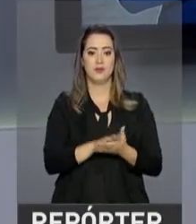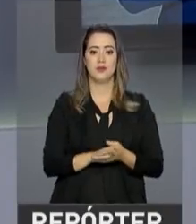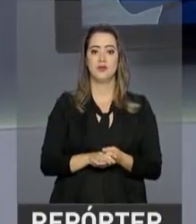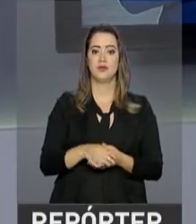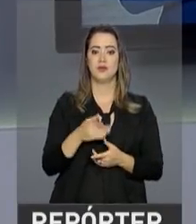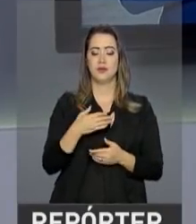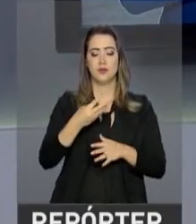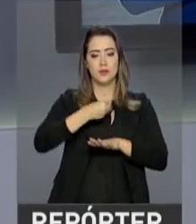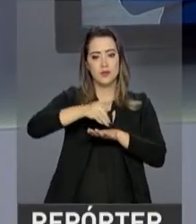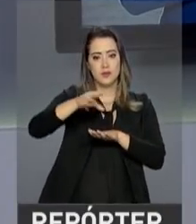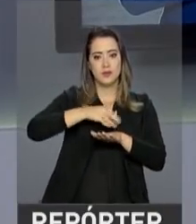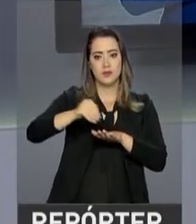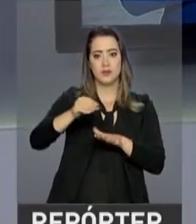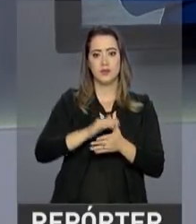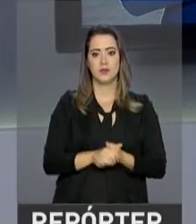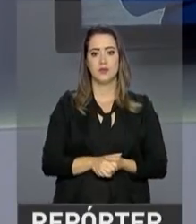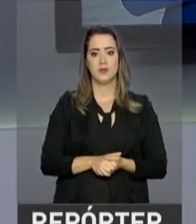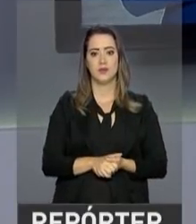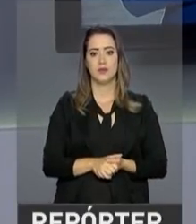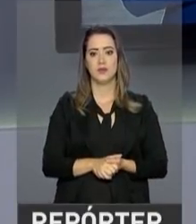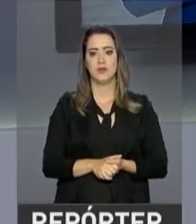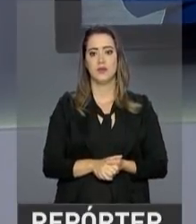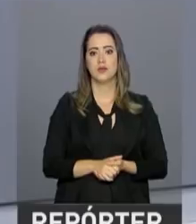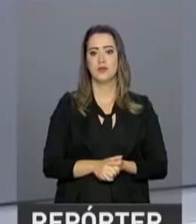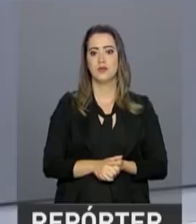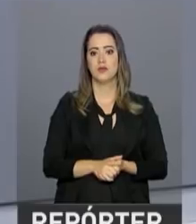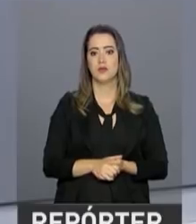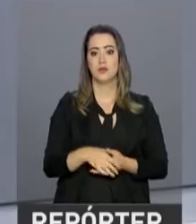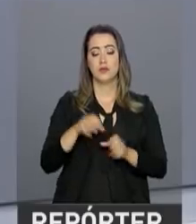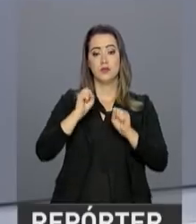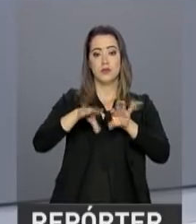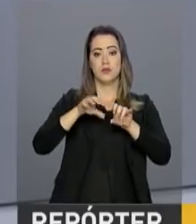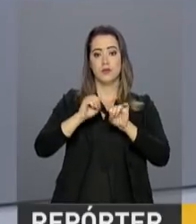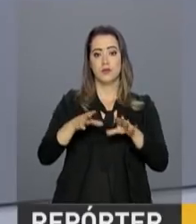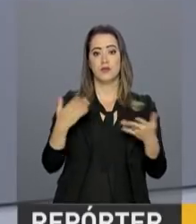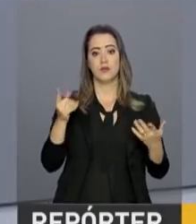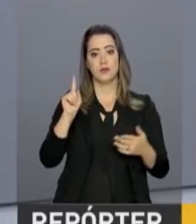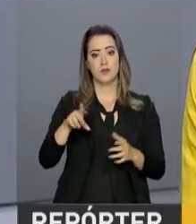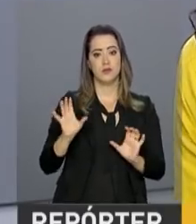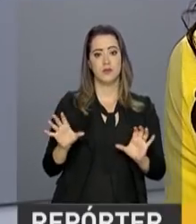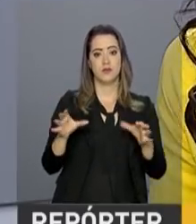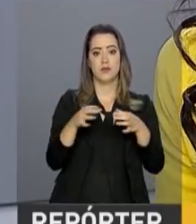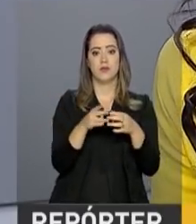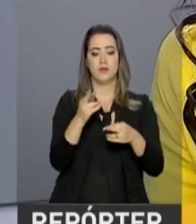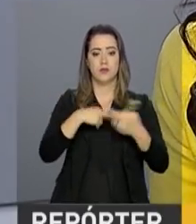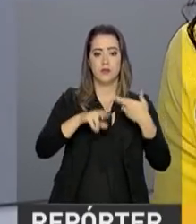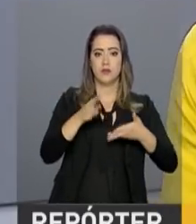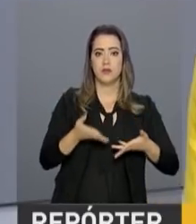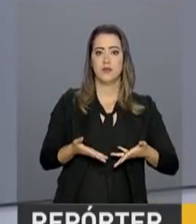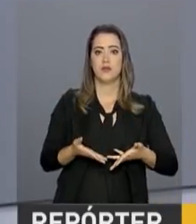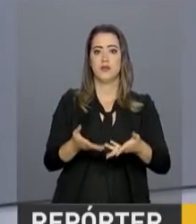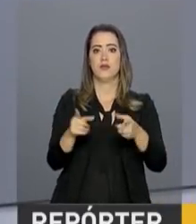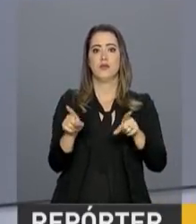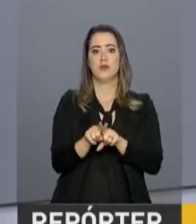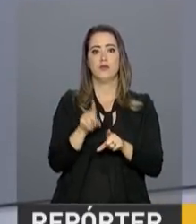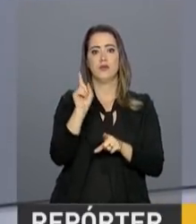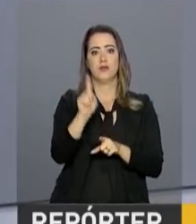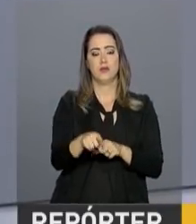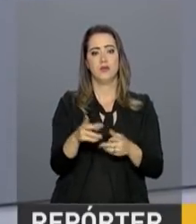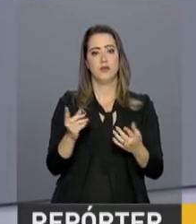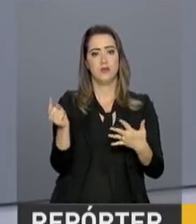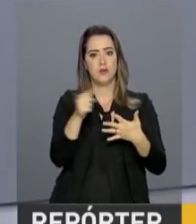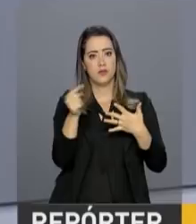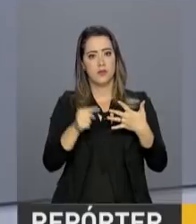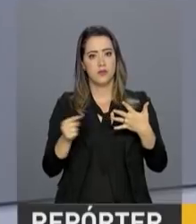pablo pelas informações e eles estavam falando que a educação é uma das áreas que vai ser premiada sair pela onu e